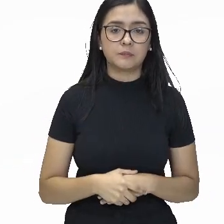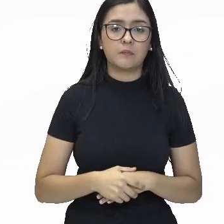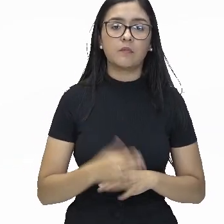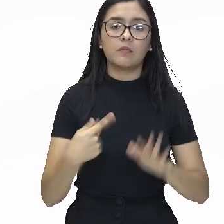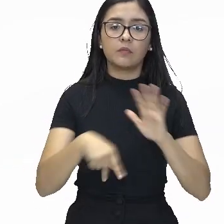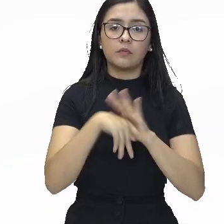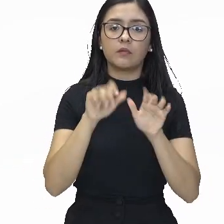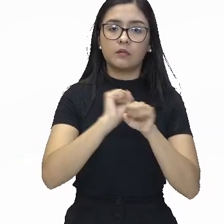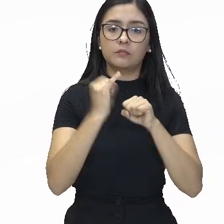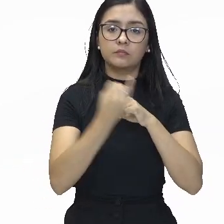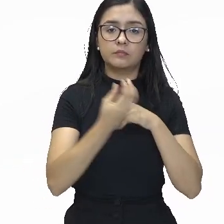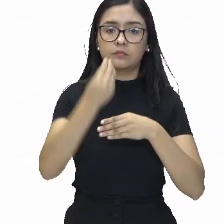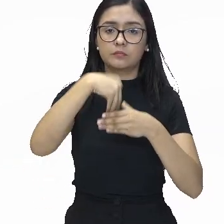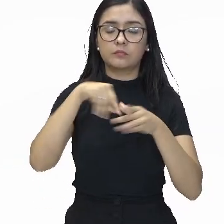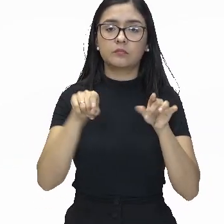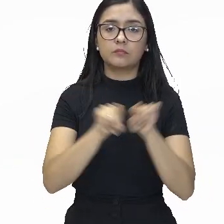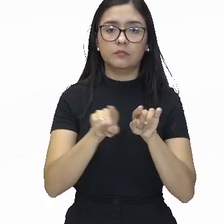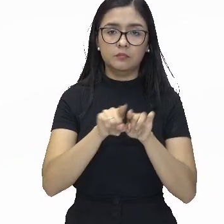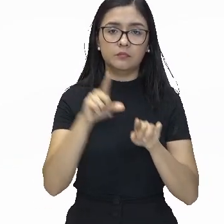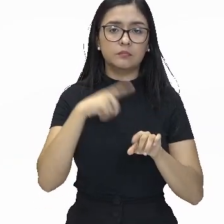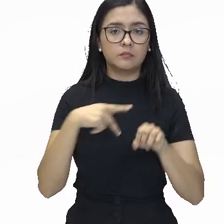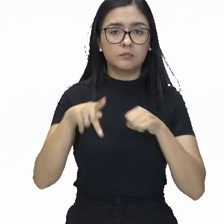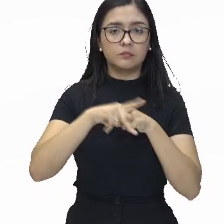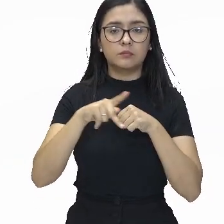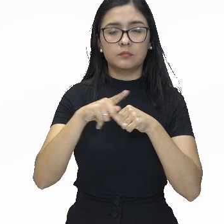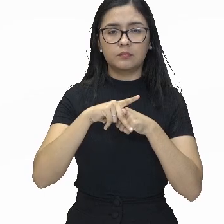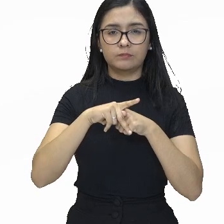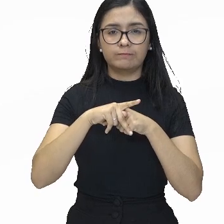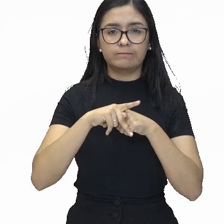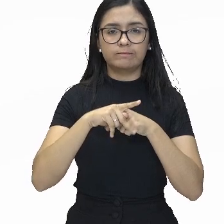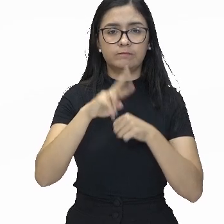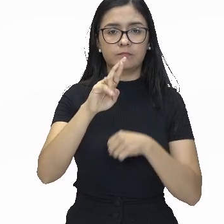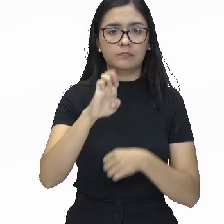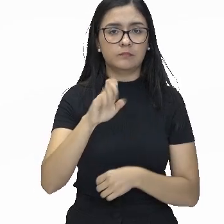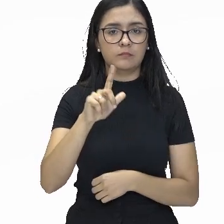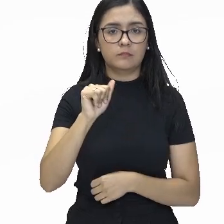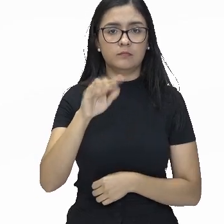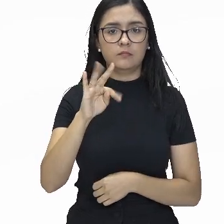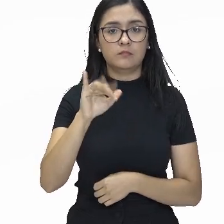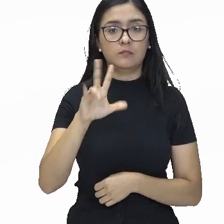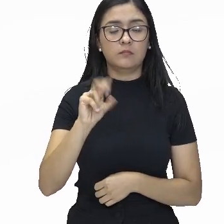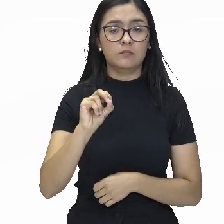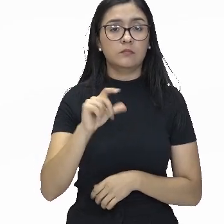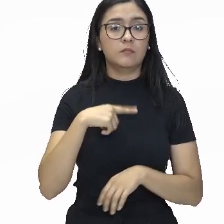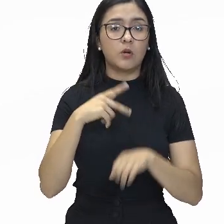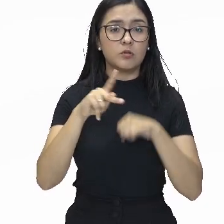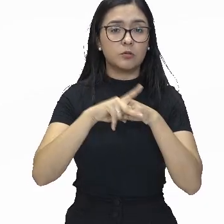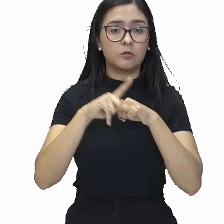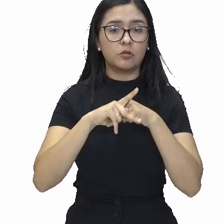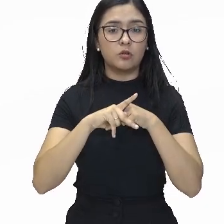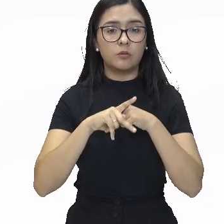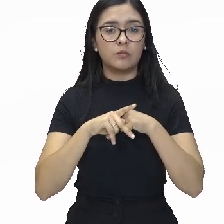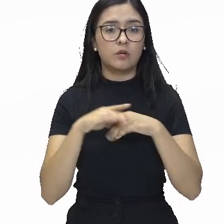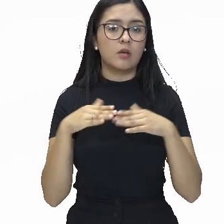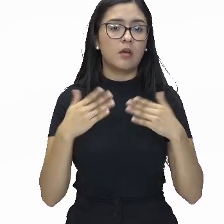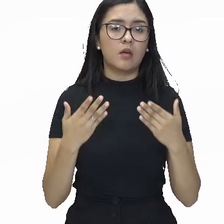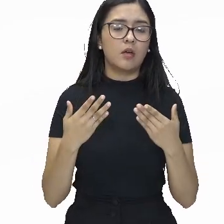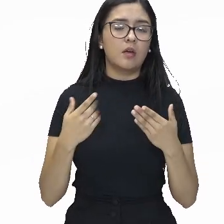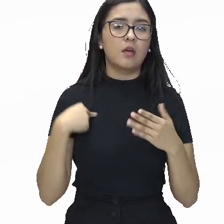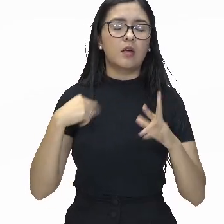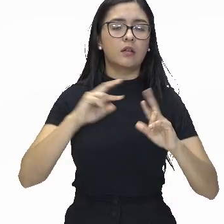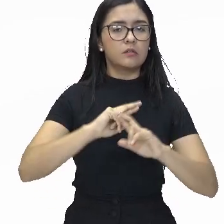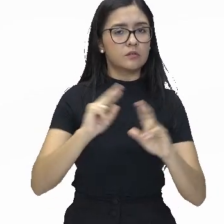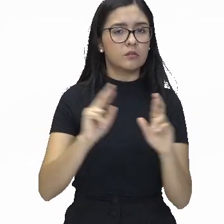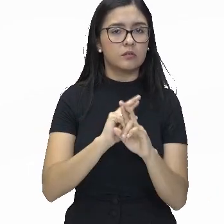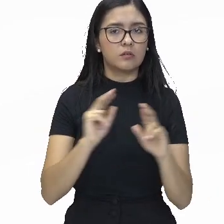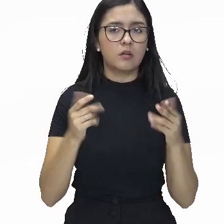do adjetivo e é introduzida por pronomes relativos. Esses pronomes eles vão estar, né,